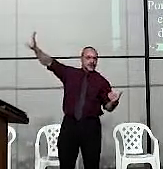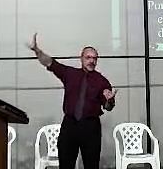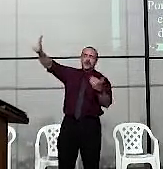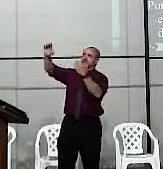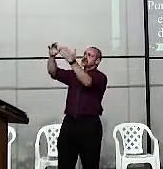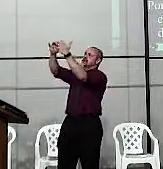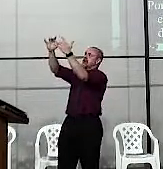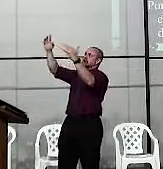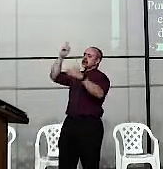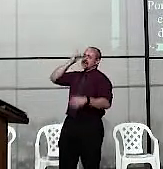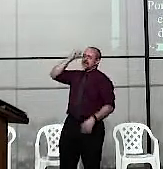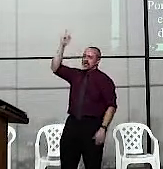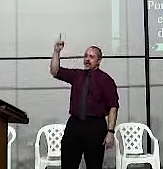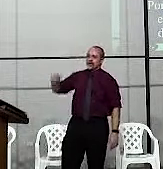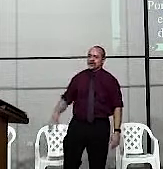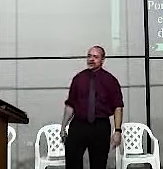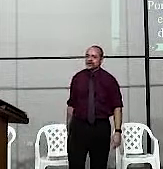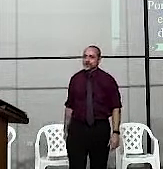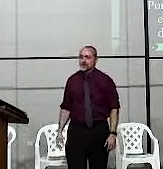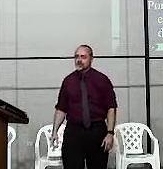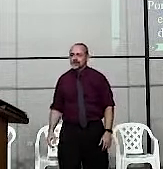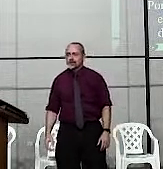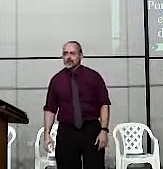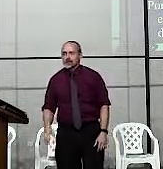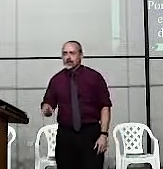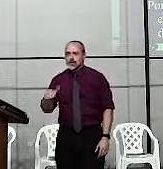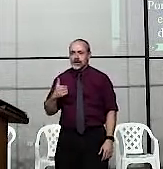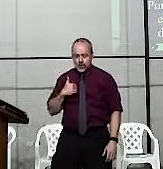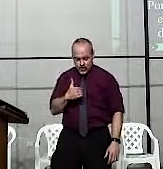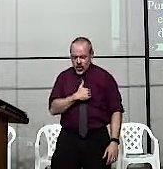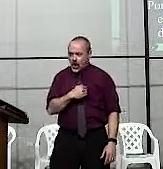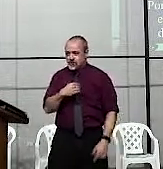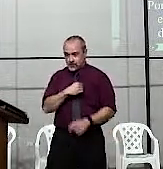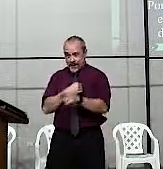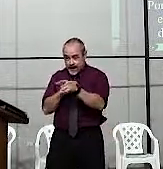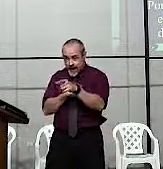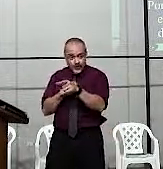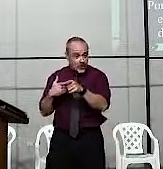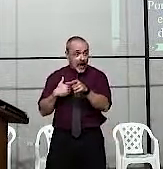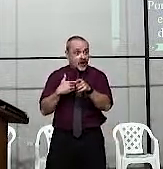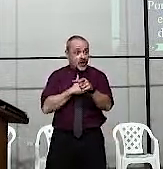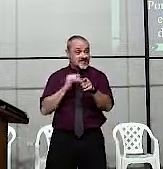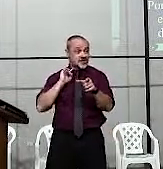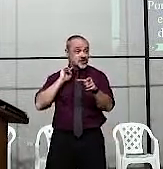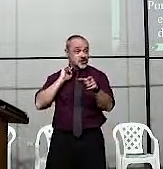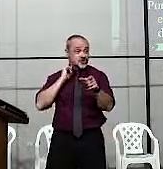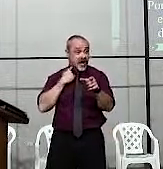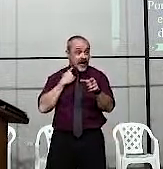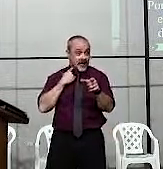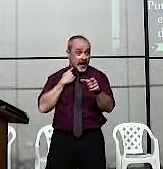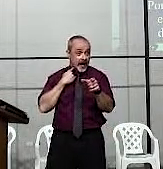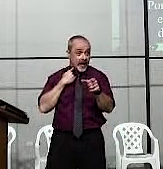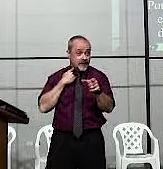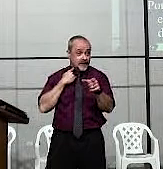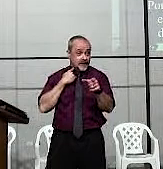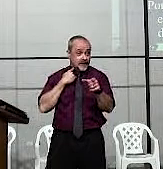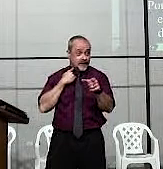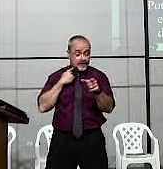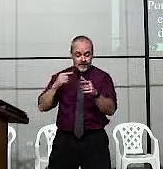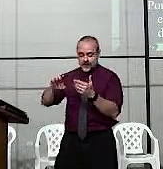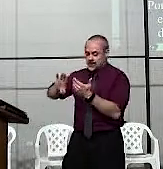destituídos da glória de Deus. Que o nosso pecado, a nossa